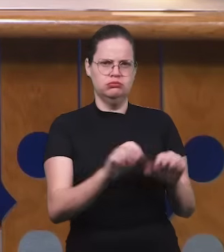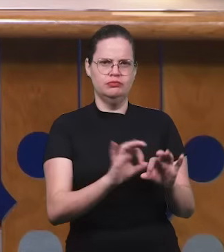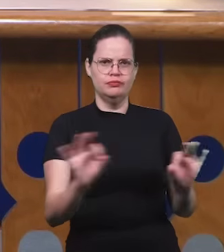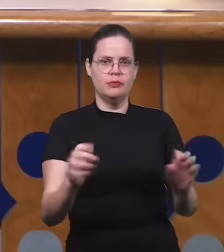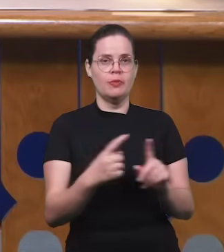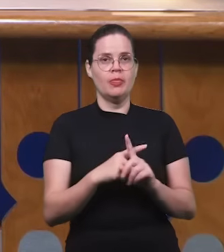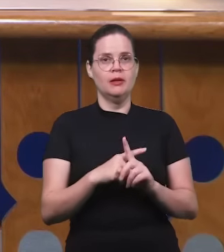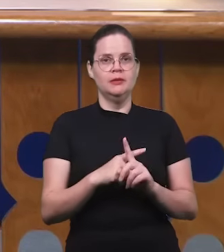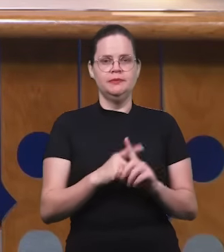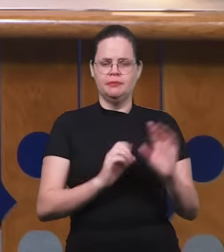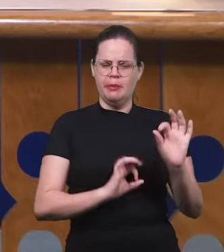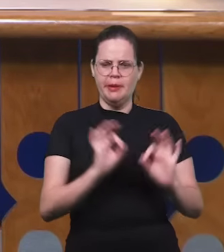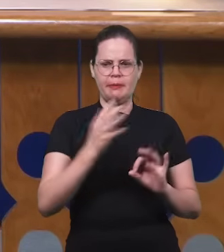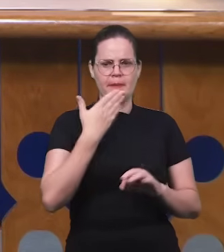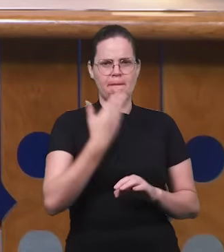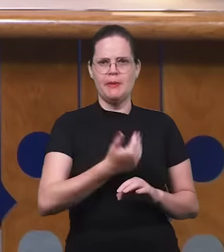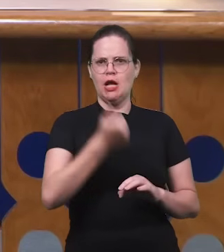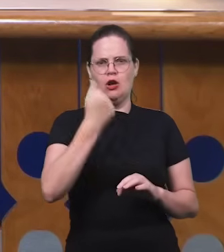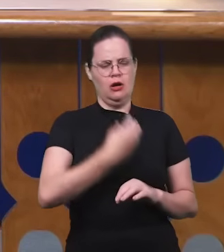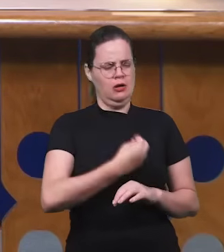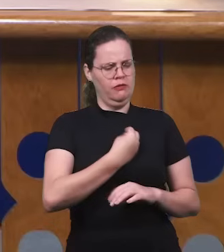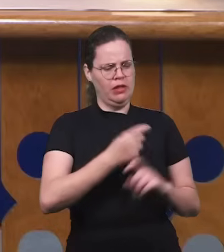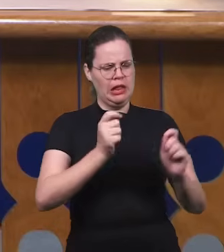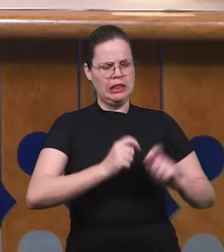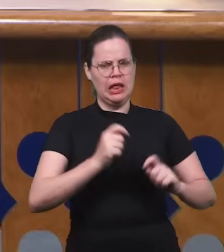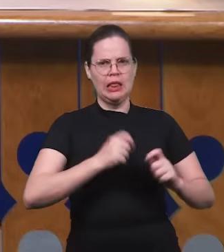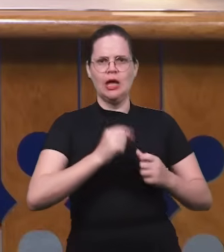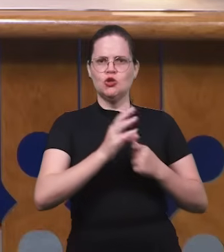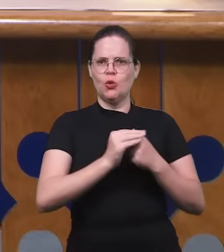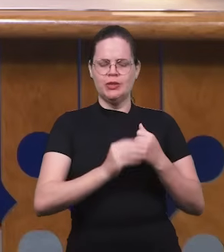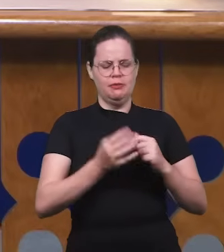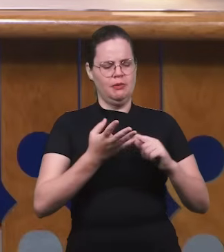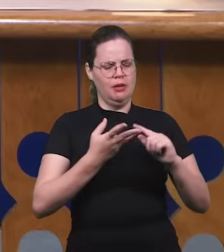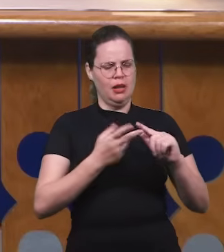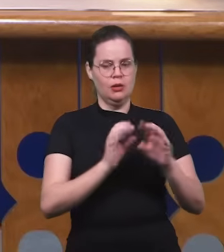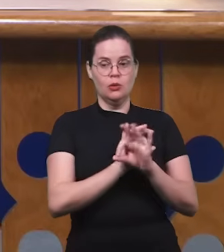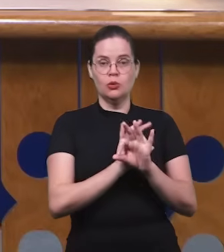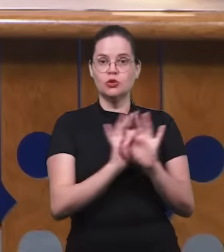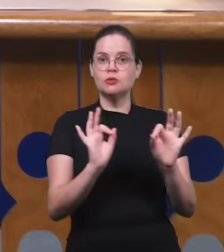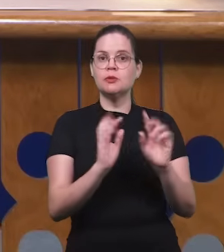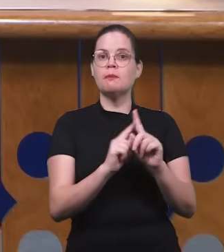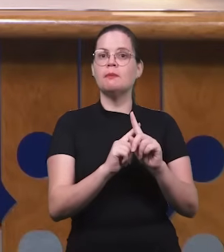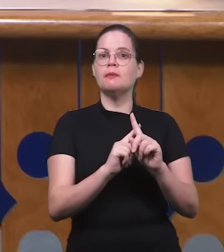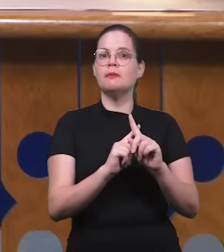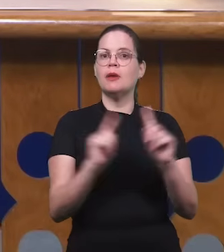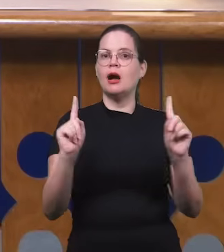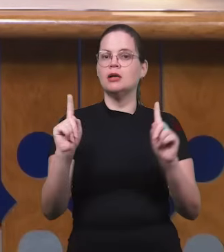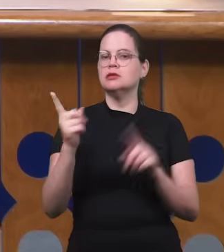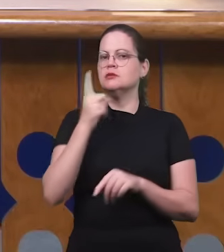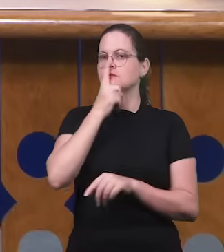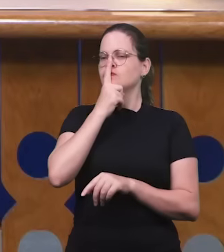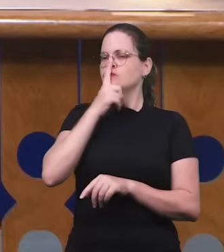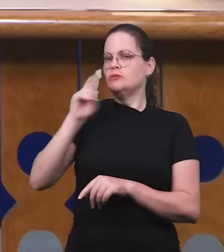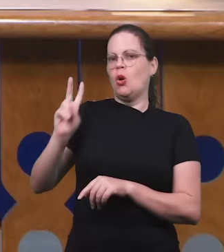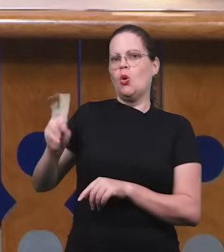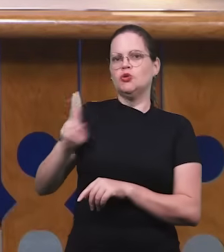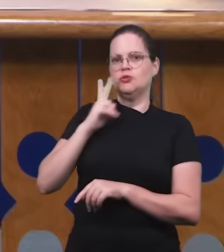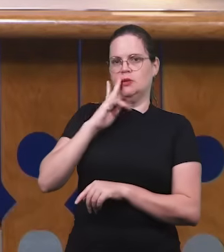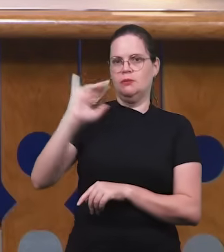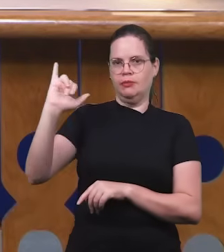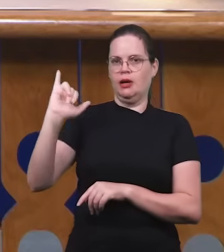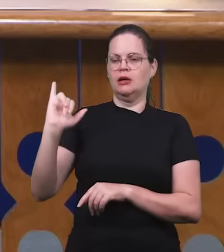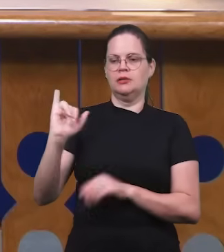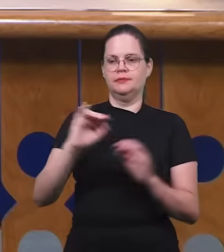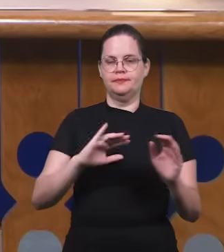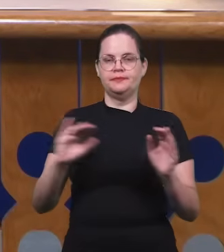se prepararem da melhor forma possível, isso é muito bom, mas sem se afastar do pai. E ele